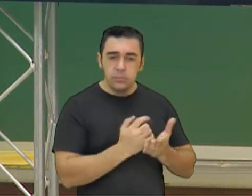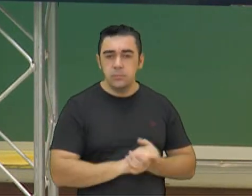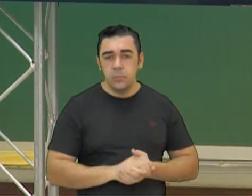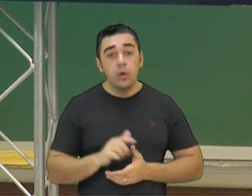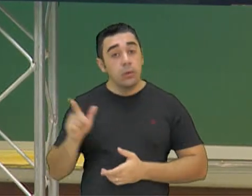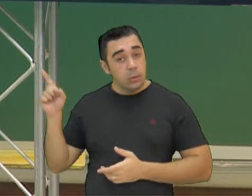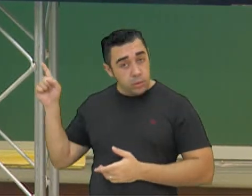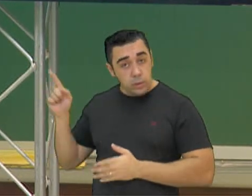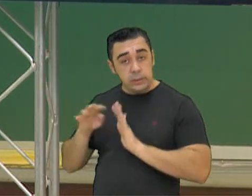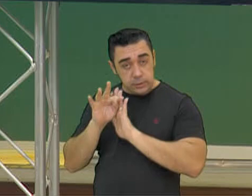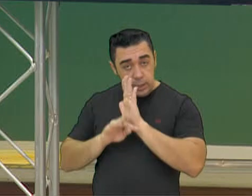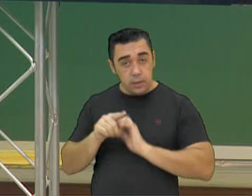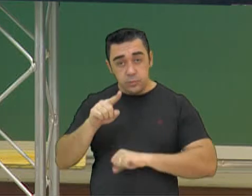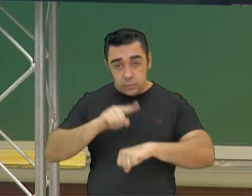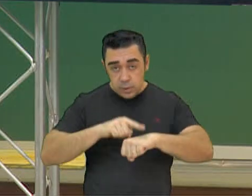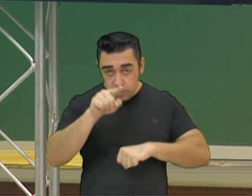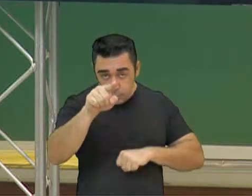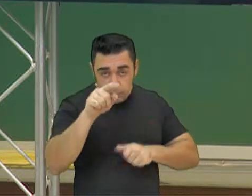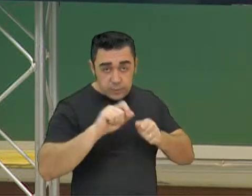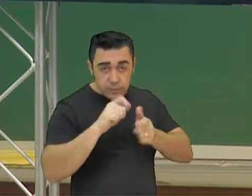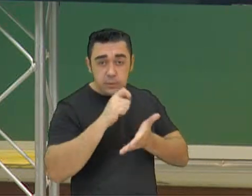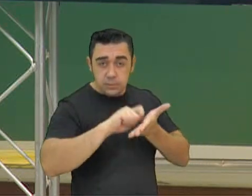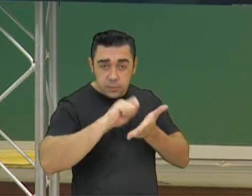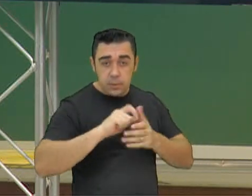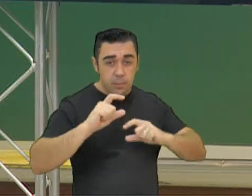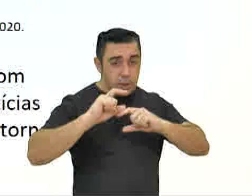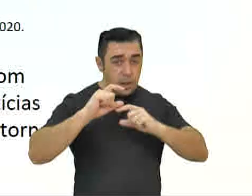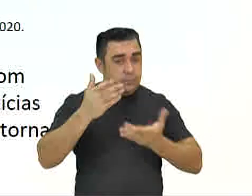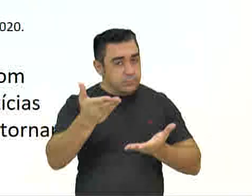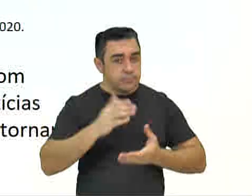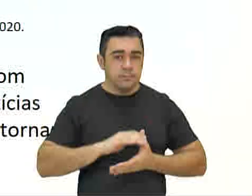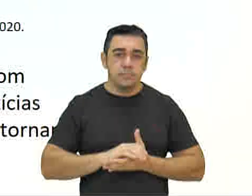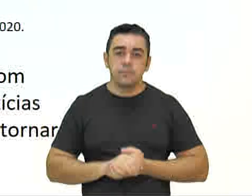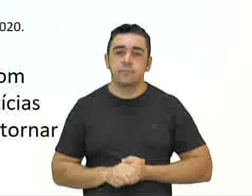de novo o texto, mais um tempinho para vocês, escrevam aí com carinho.